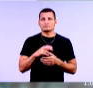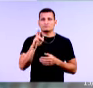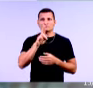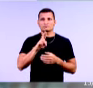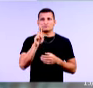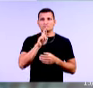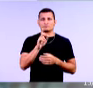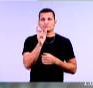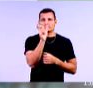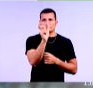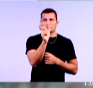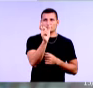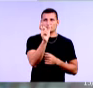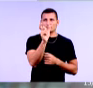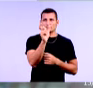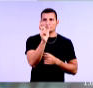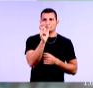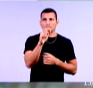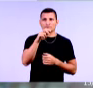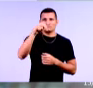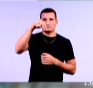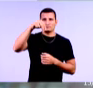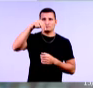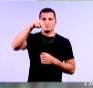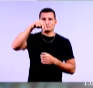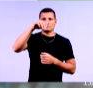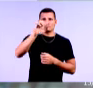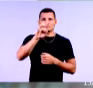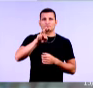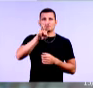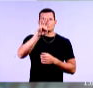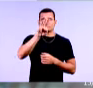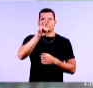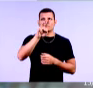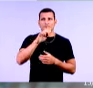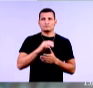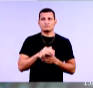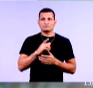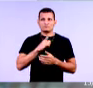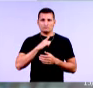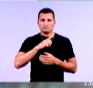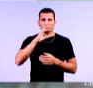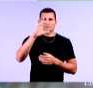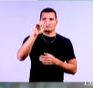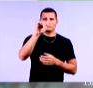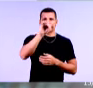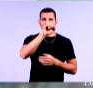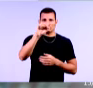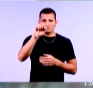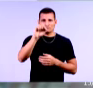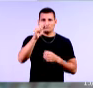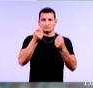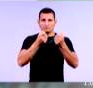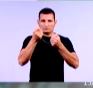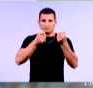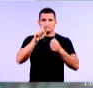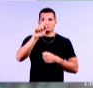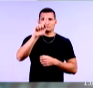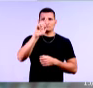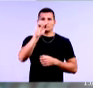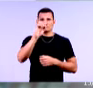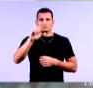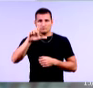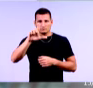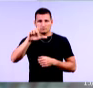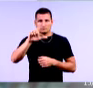utilizando uma palavrinha chamada new. Se eu tenho uma classe carro chamada Gol,